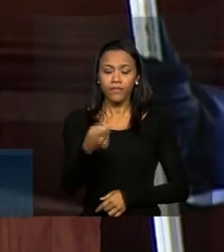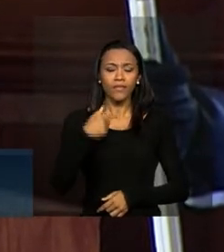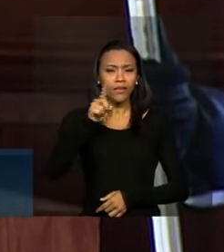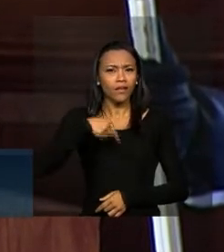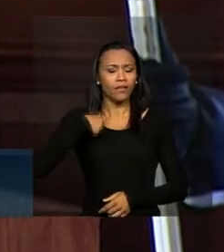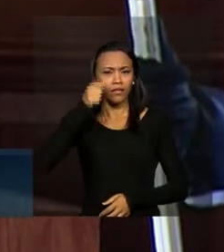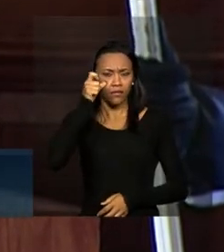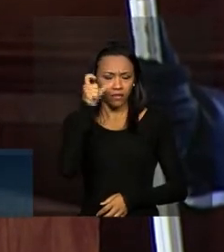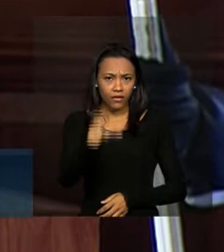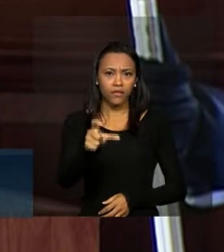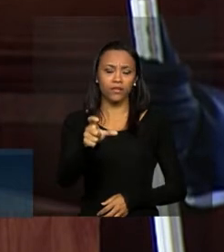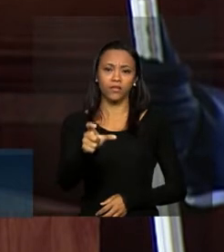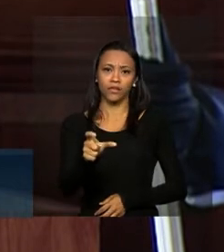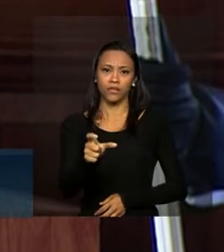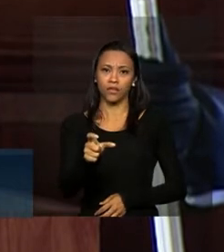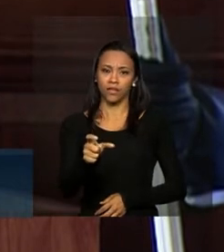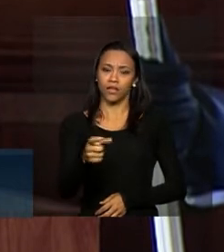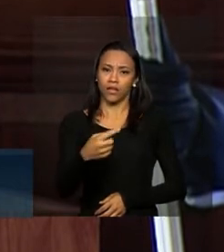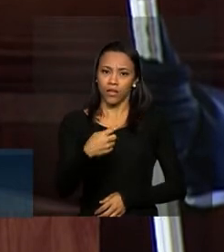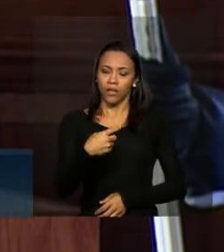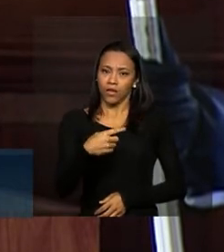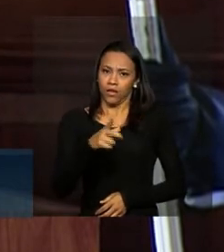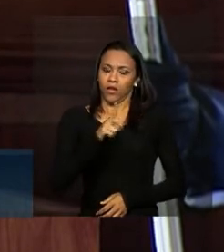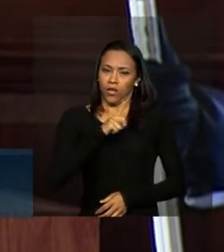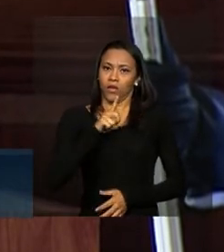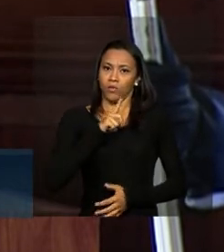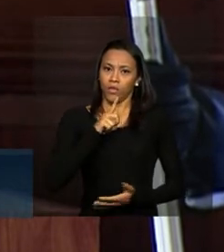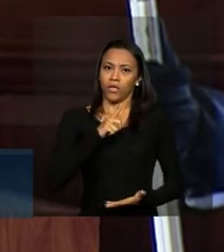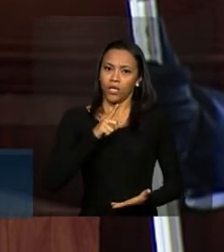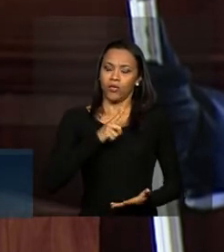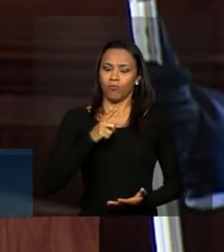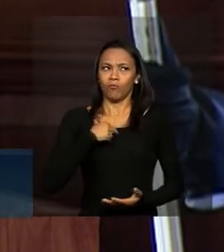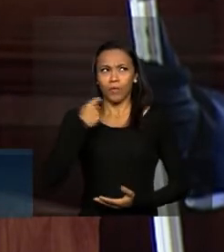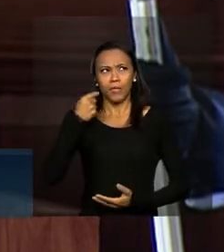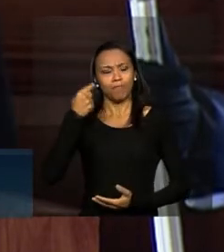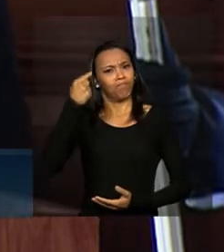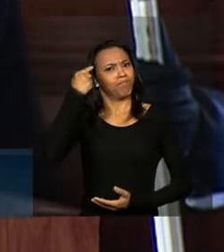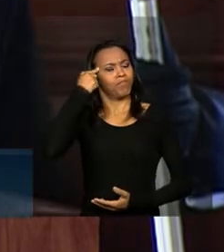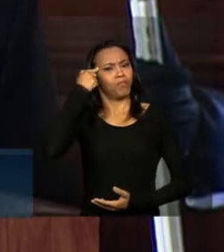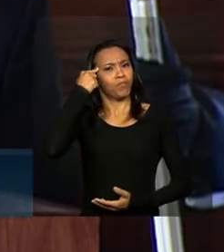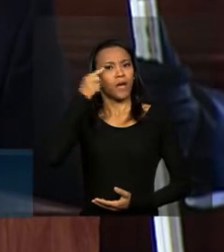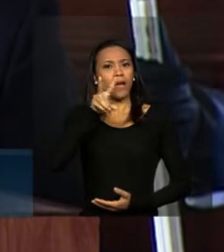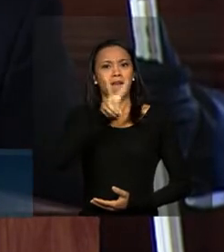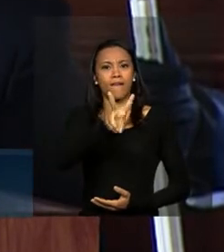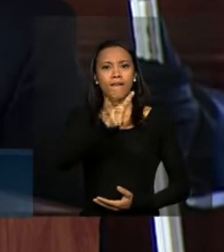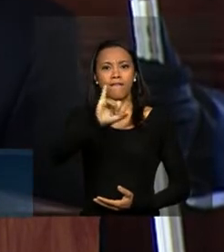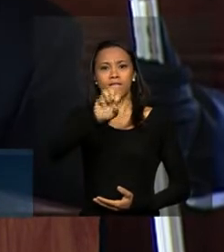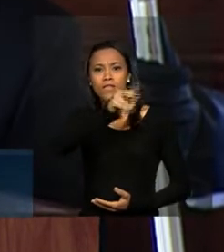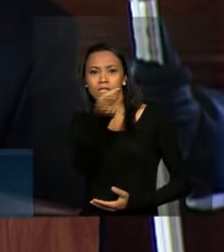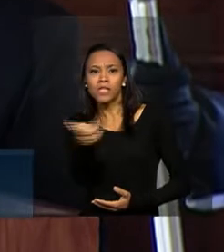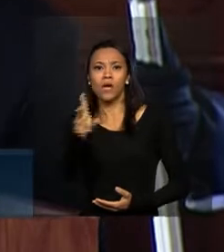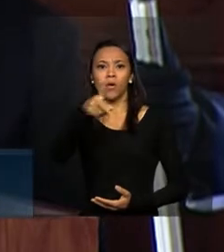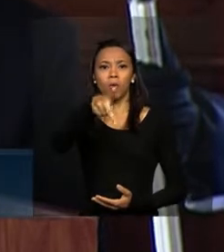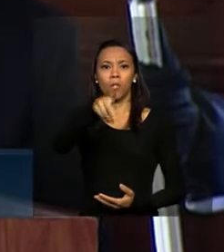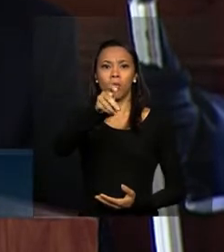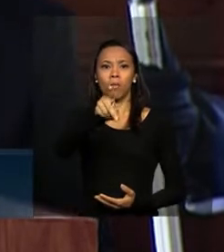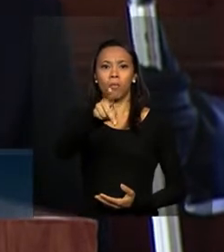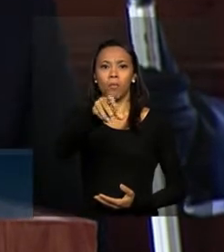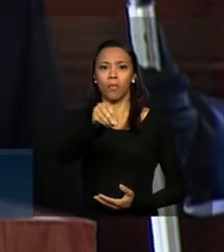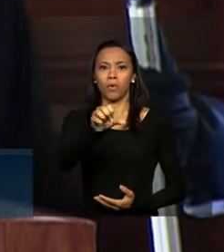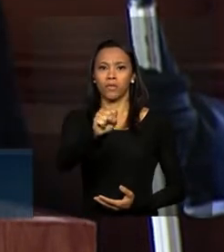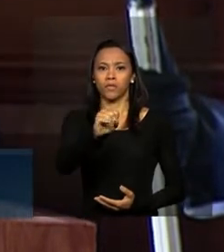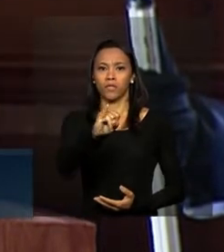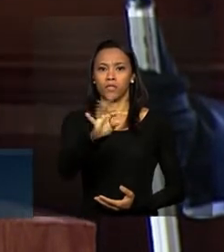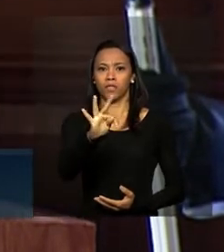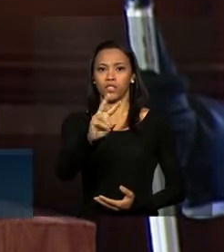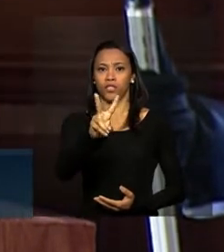interessante, eu tenho uma visão, digamos, positivista do direito, não é? Então, a ideia de justiça